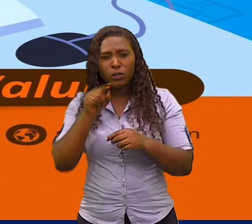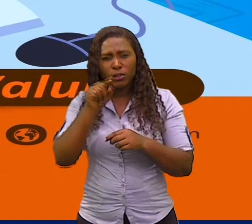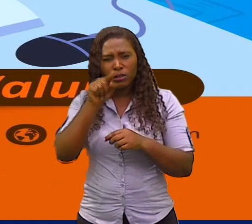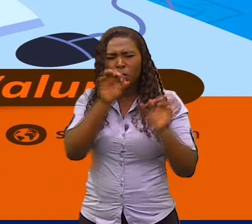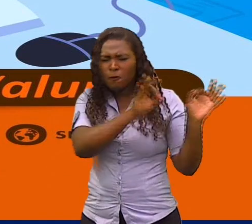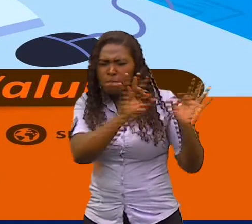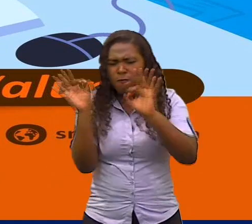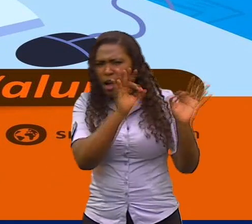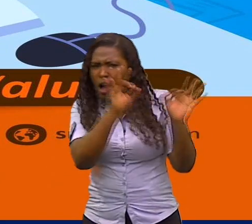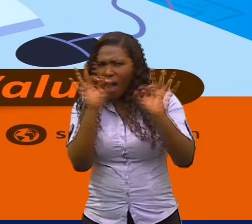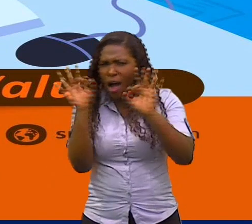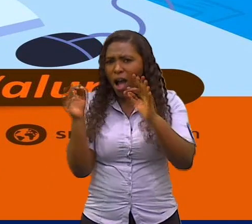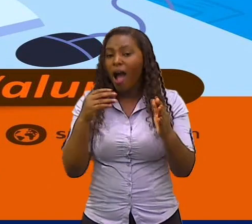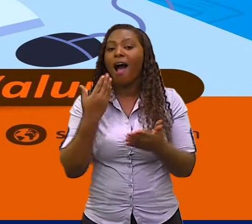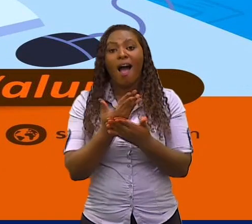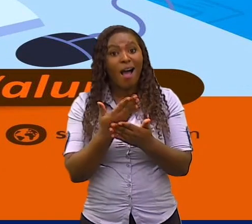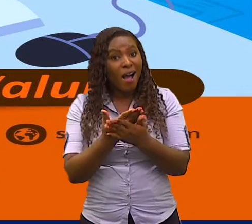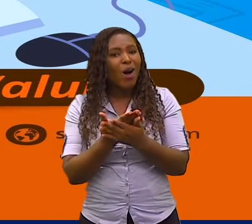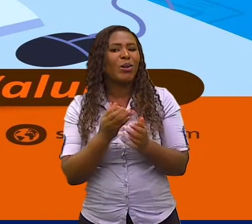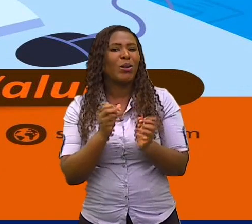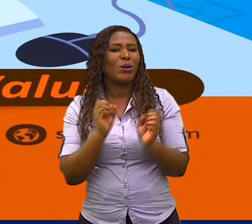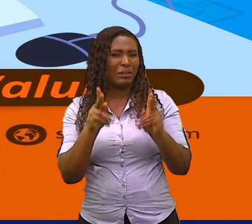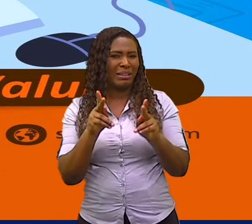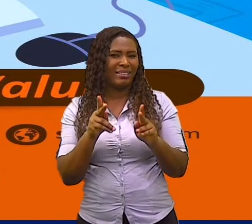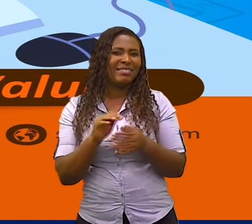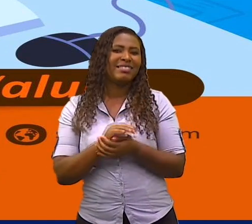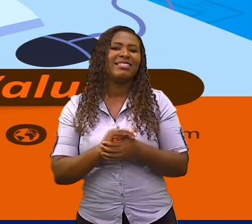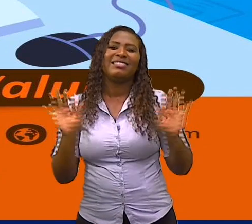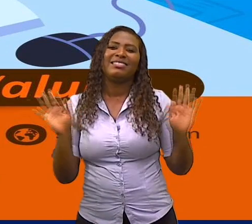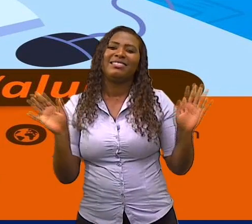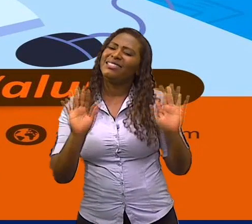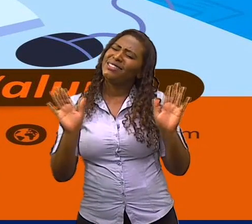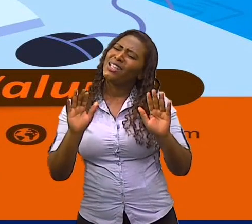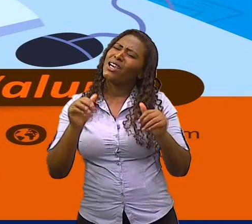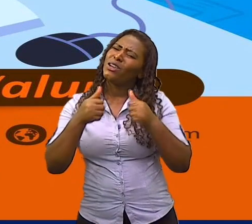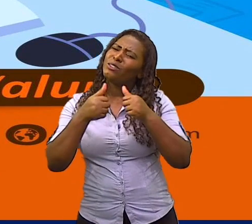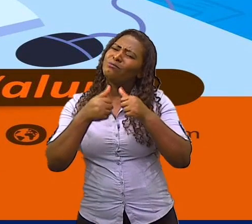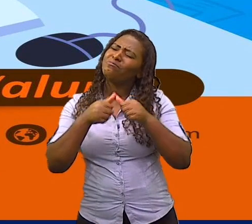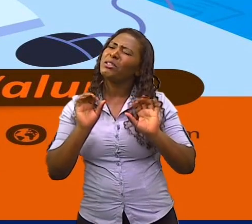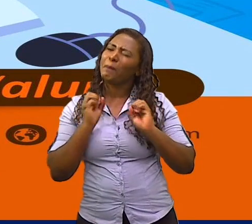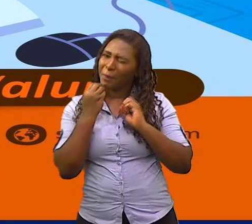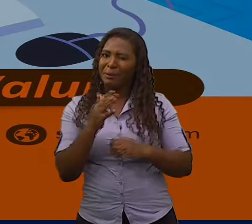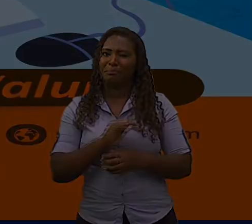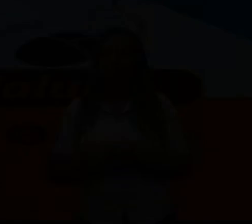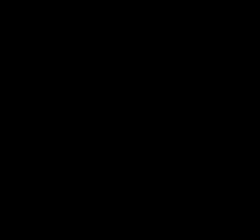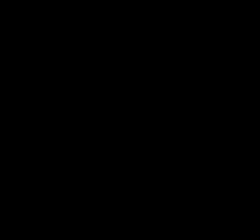você quiser. Então, até a próxima, fique bem, tchau!